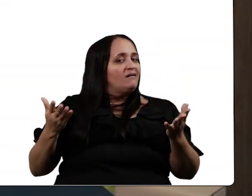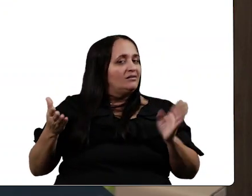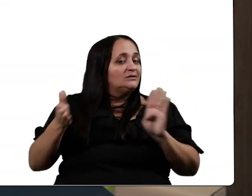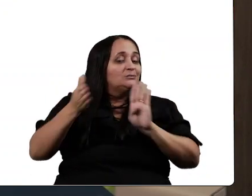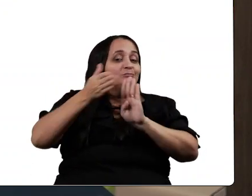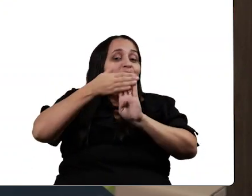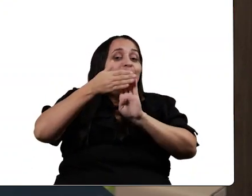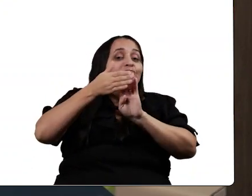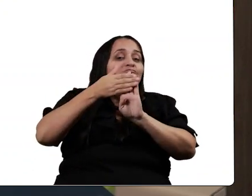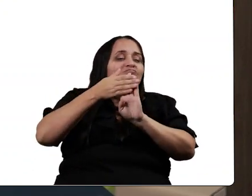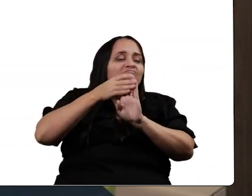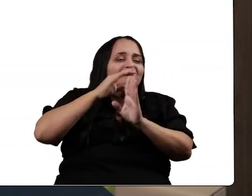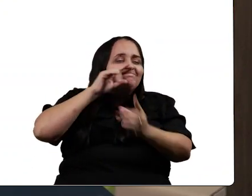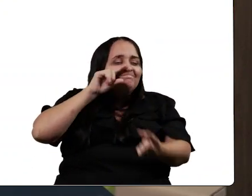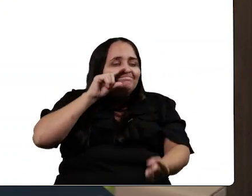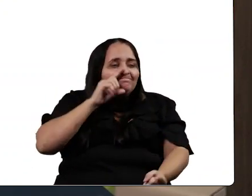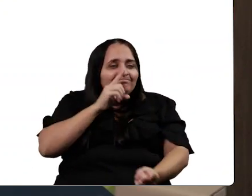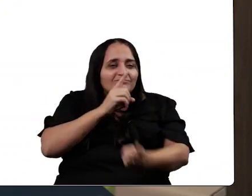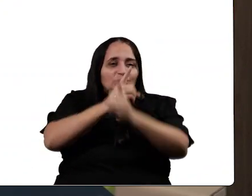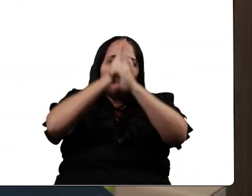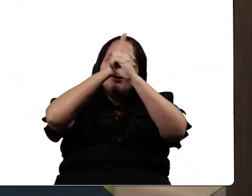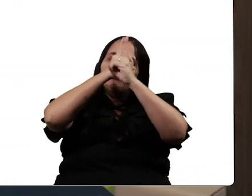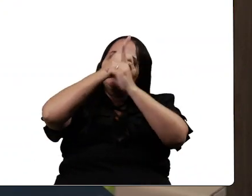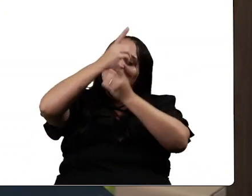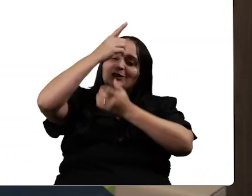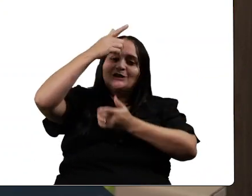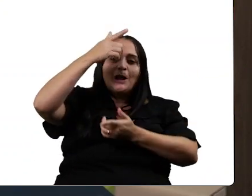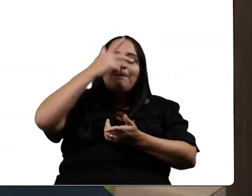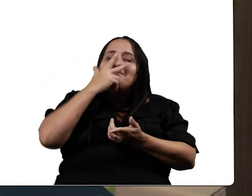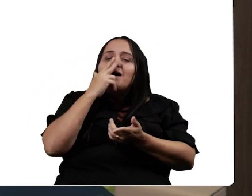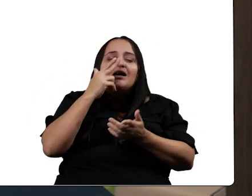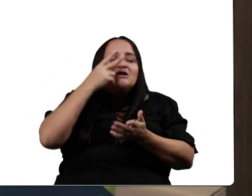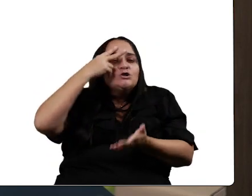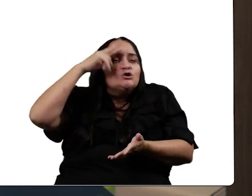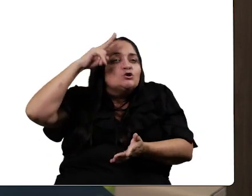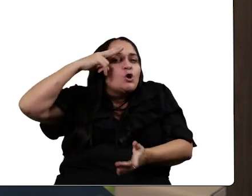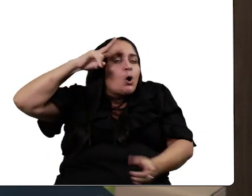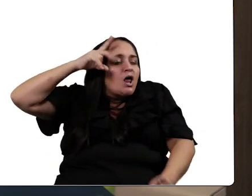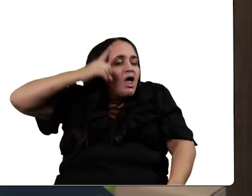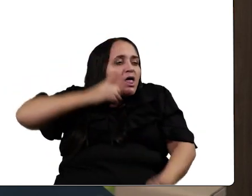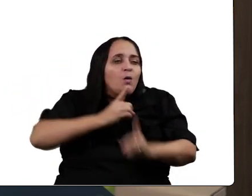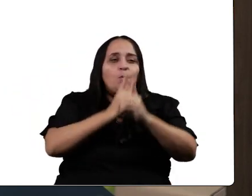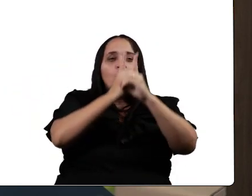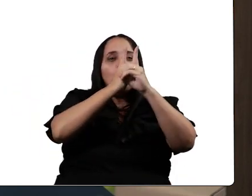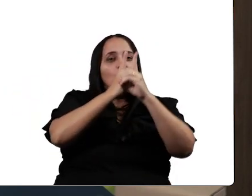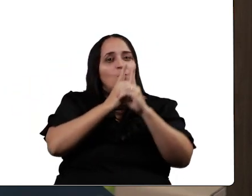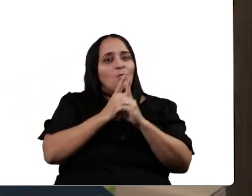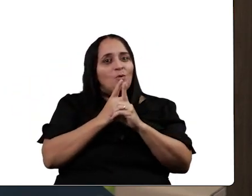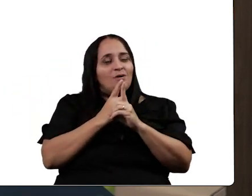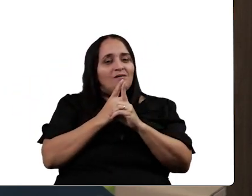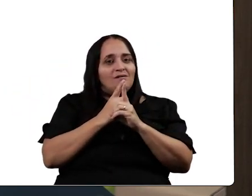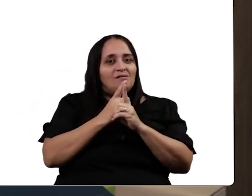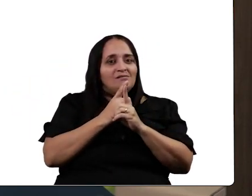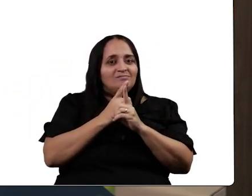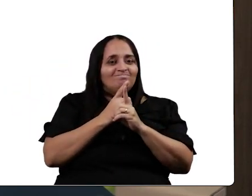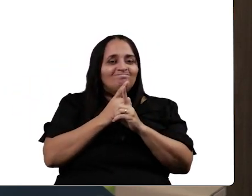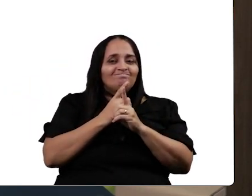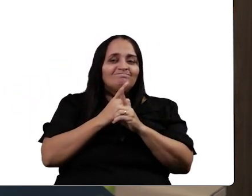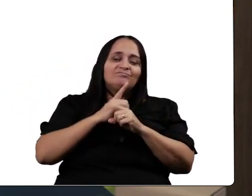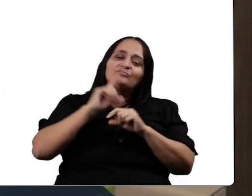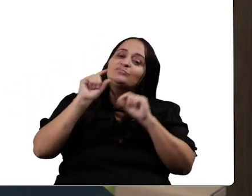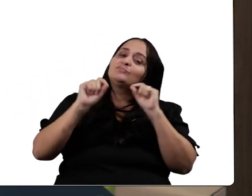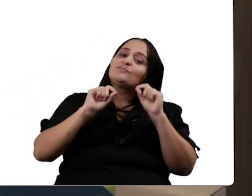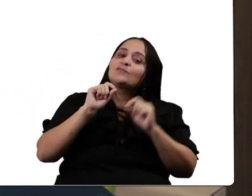né? Redescobrir Salvador. E aí? O que é isso que eu falei?